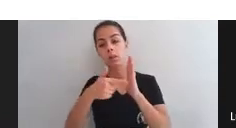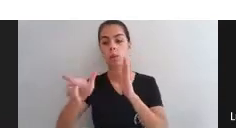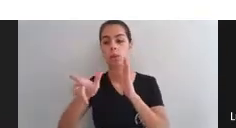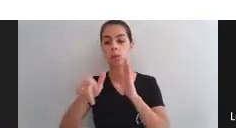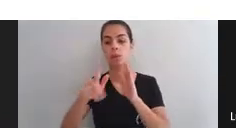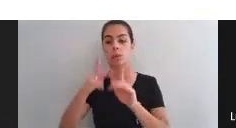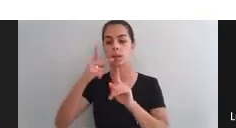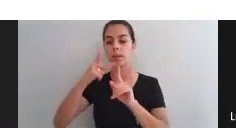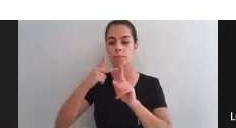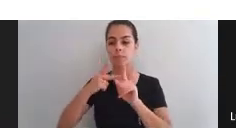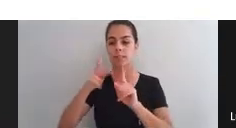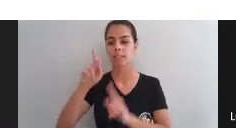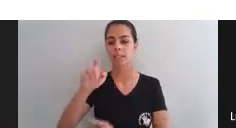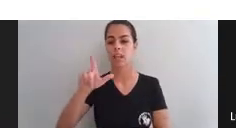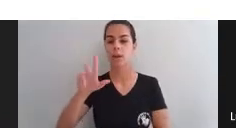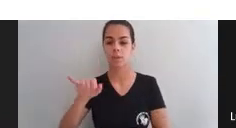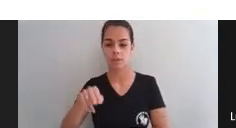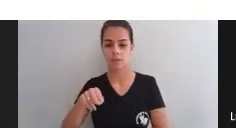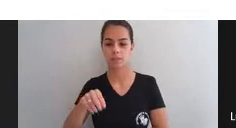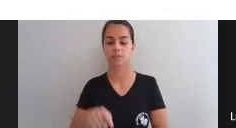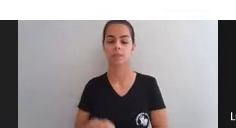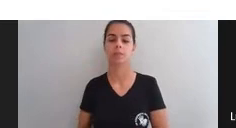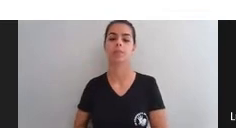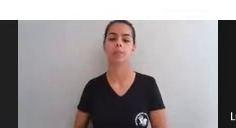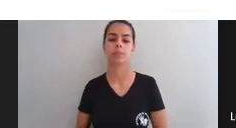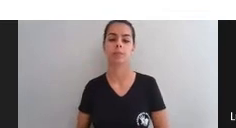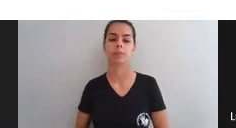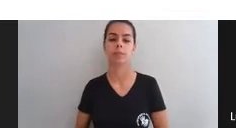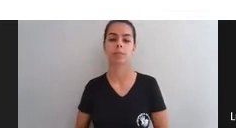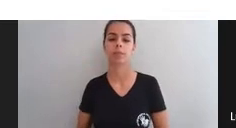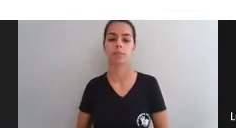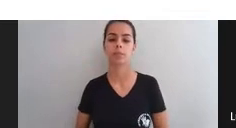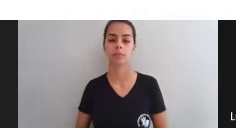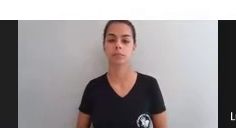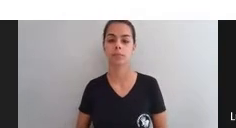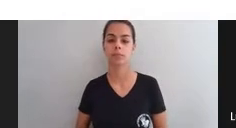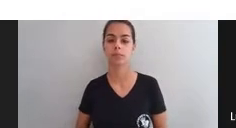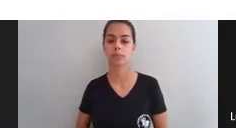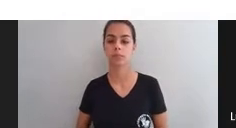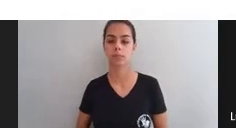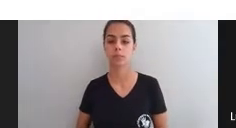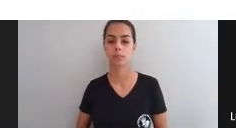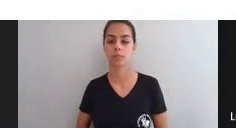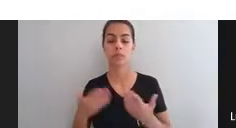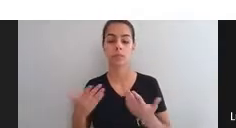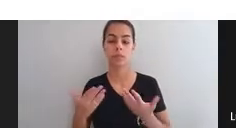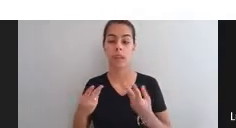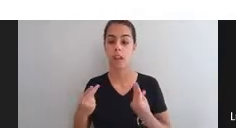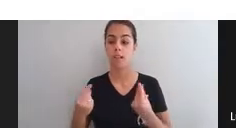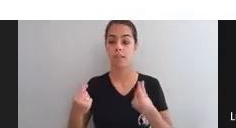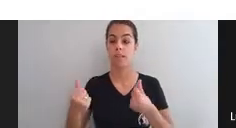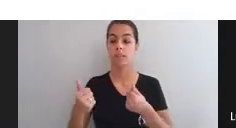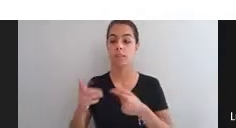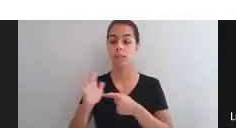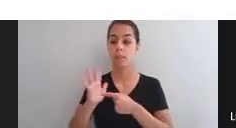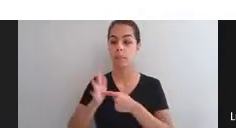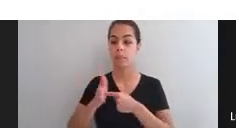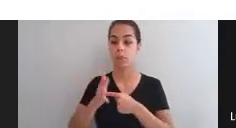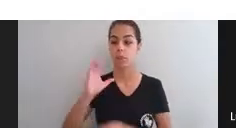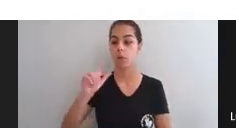Kelvin, né? Visto que a eficiência do motor de Carnot é independente da substância